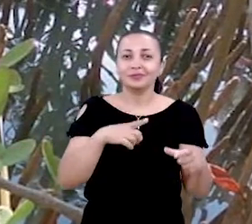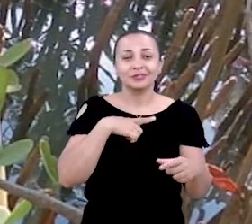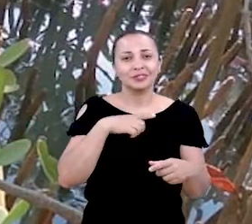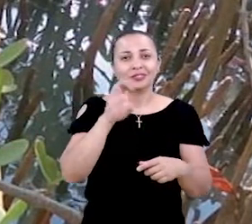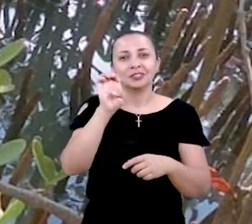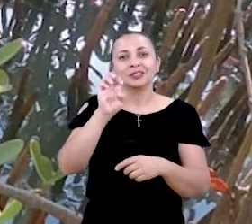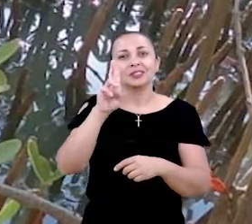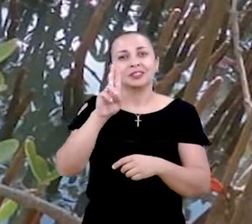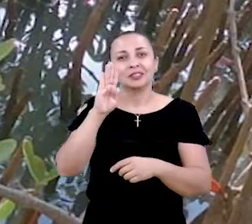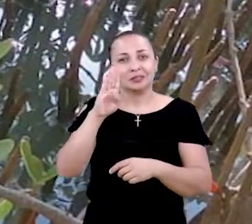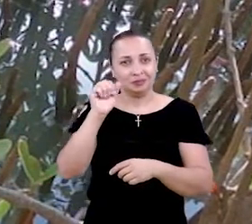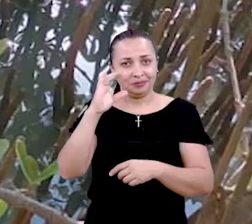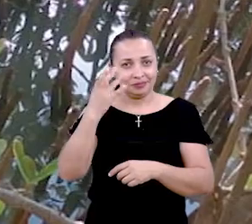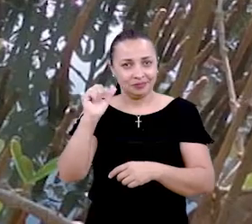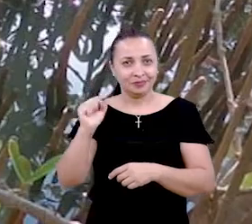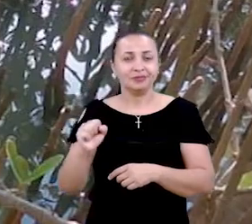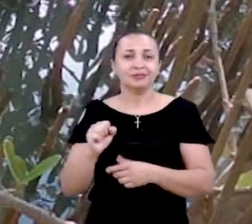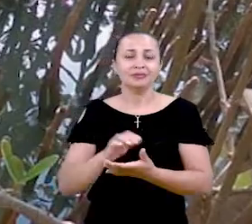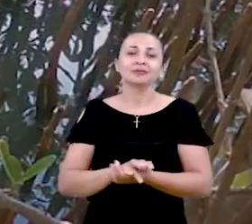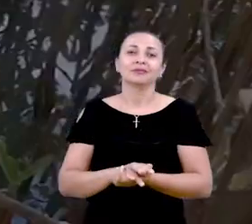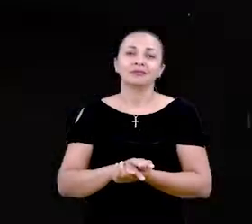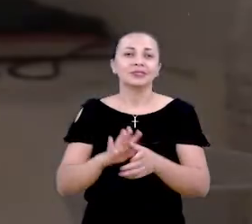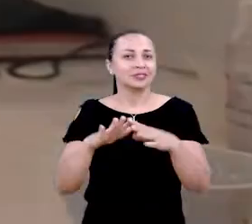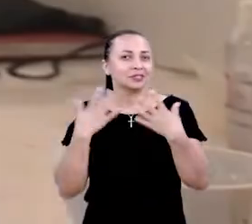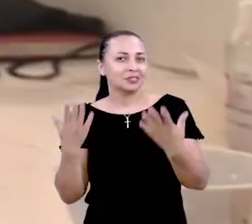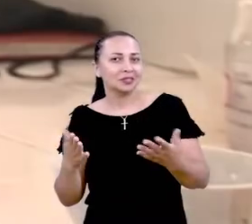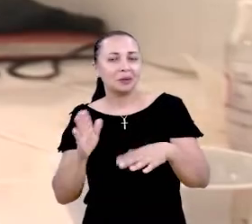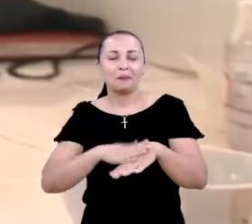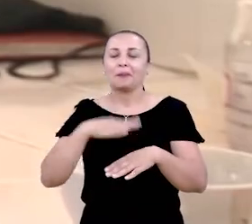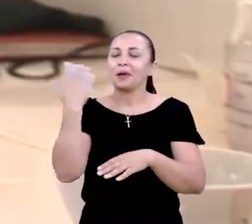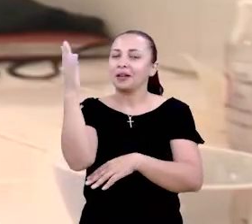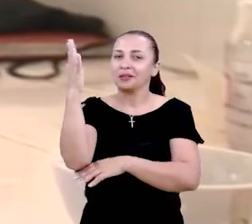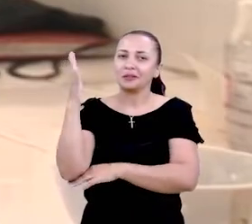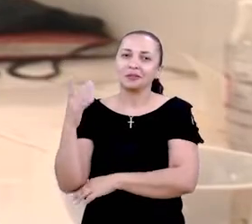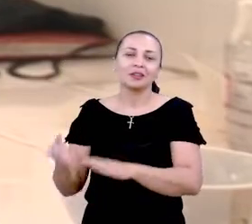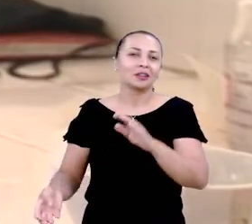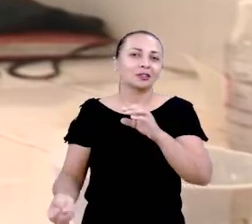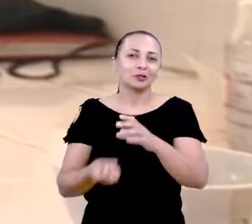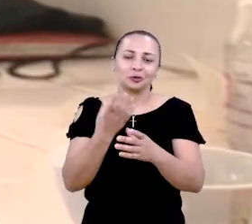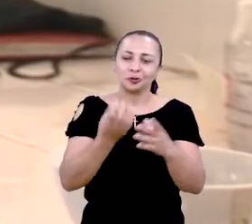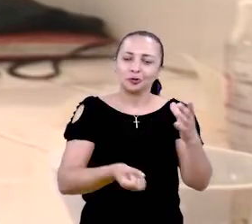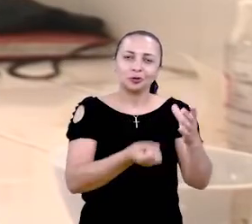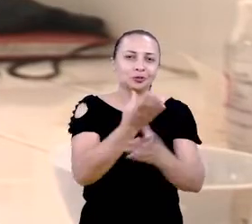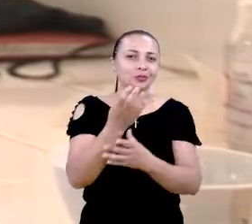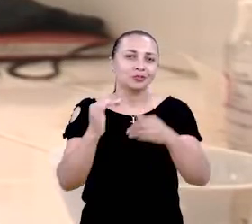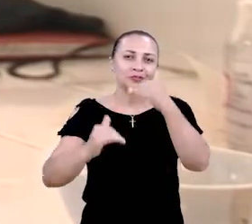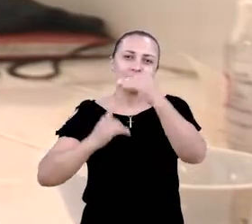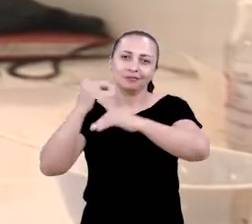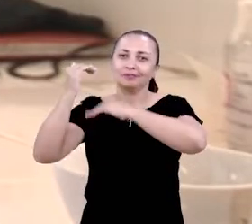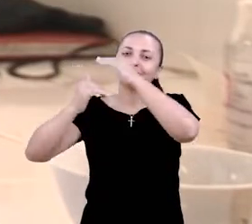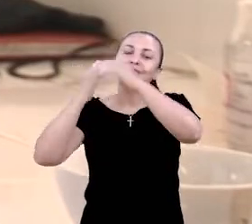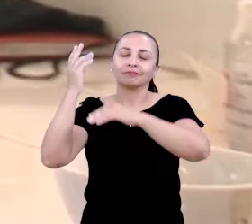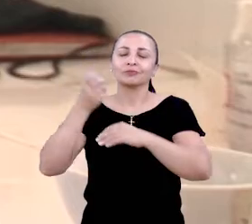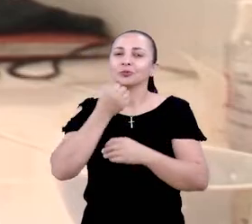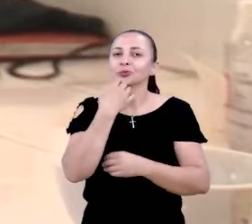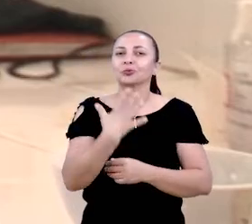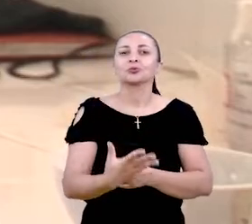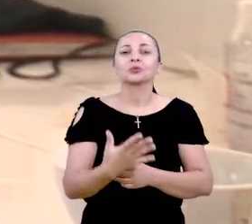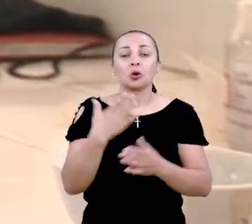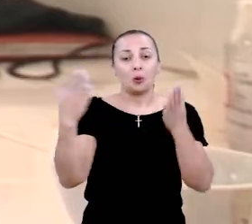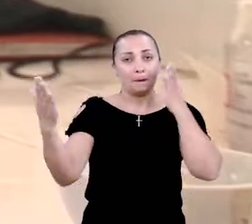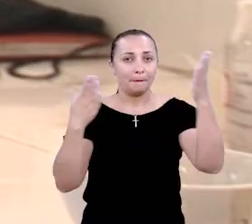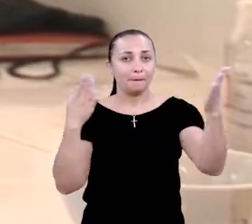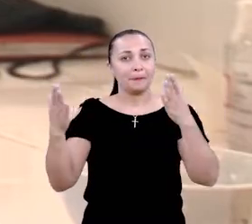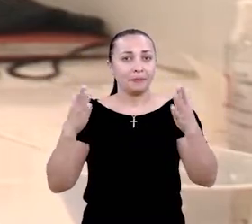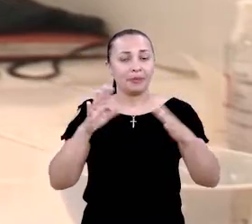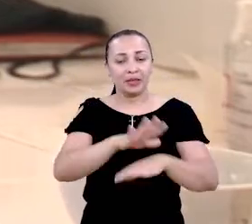haviam essas herbáceas, né? Essas espécies de herbáceas. Então, mais plantas chegaram ali e elas tiveram um crescimento considerável, né?